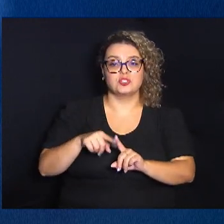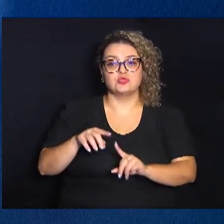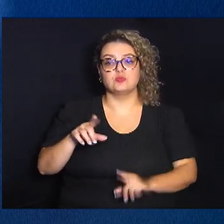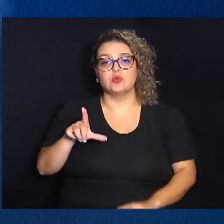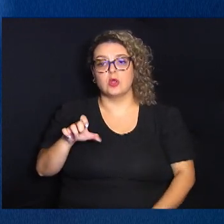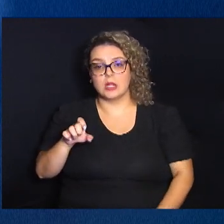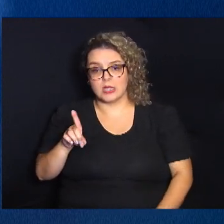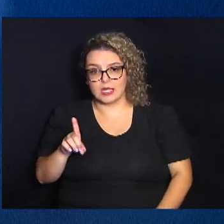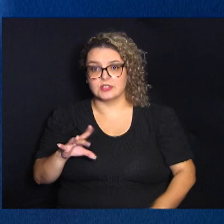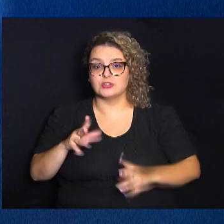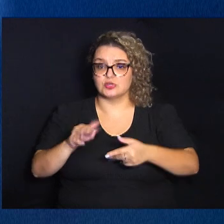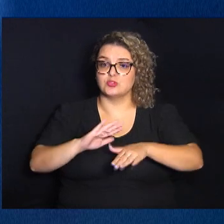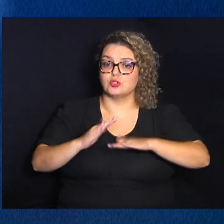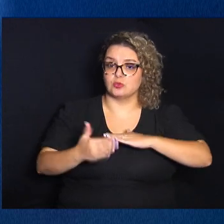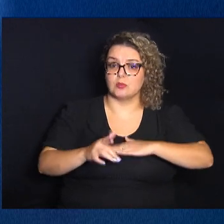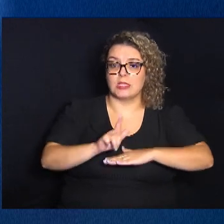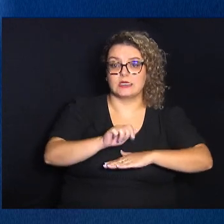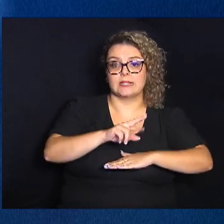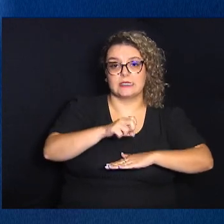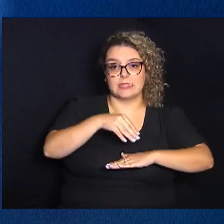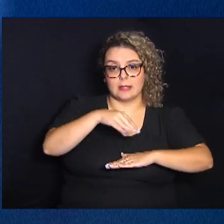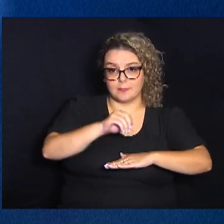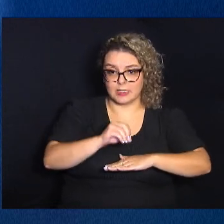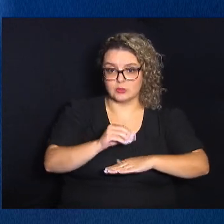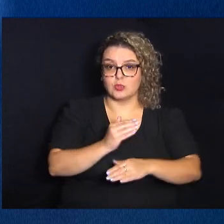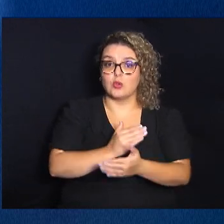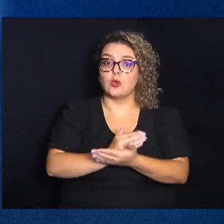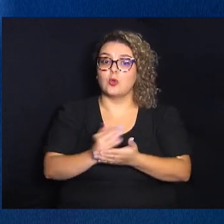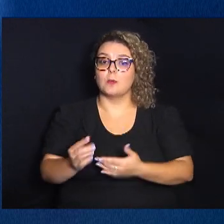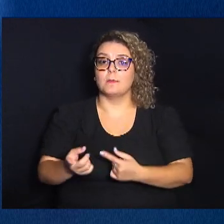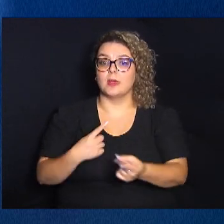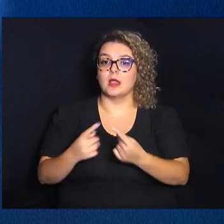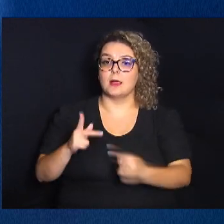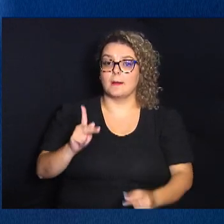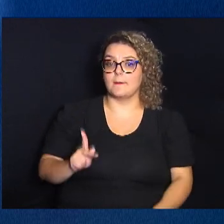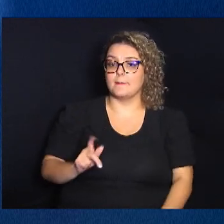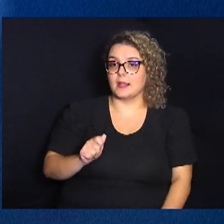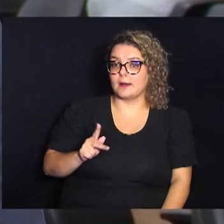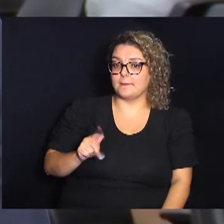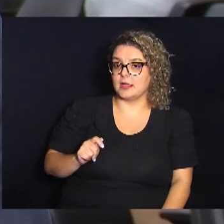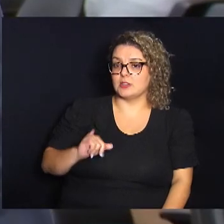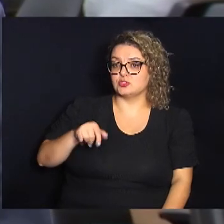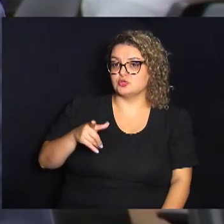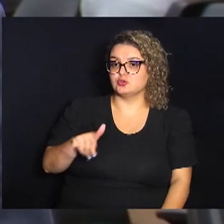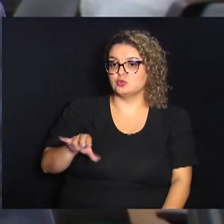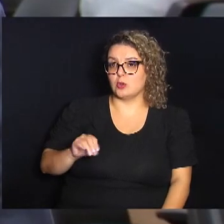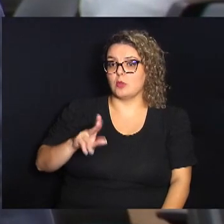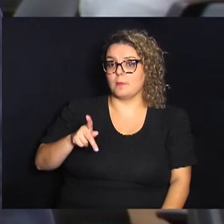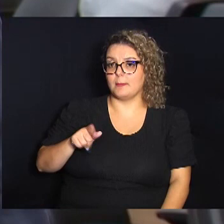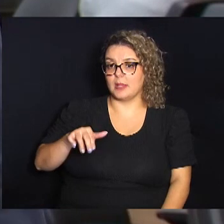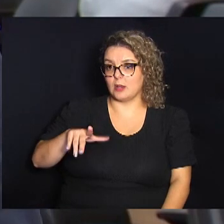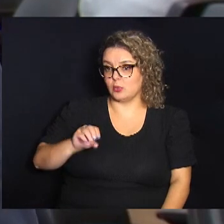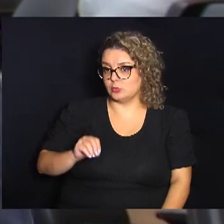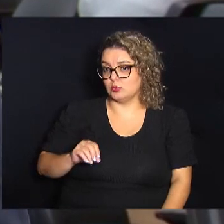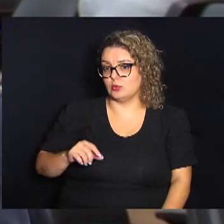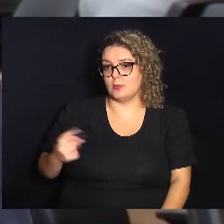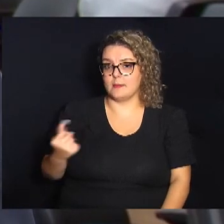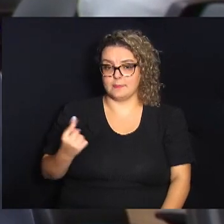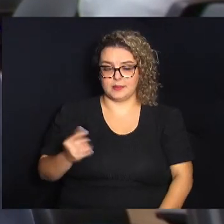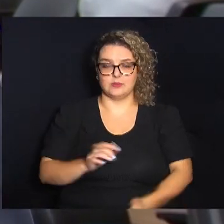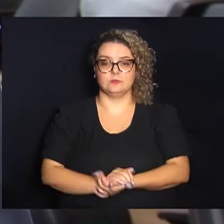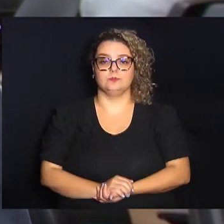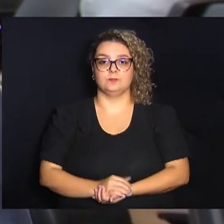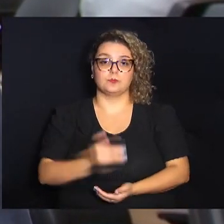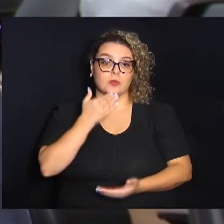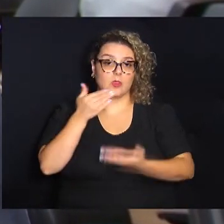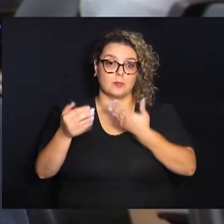em todo o bairro Gramado, iniciando pela Avenida Papa João Paulo I. Foram demandas que chegaram no gabinete,